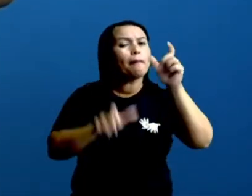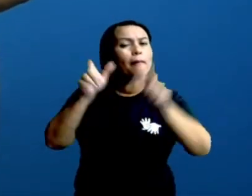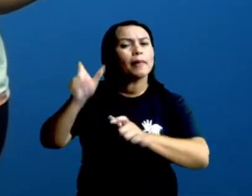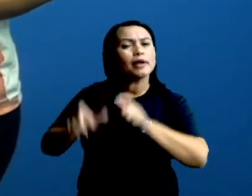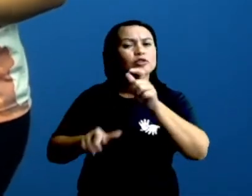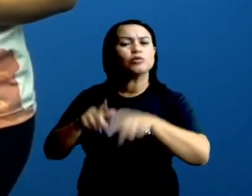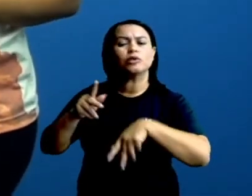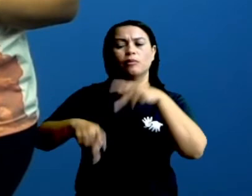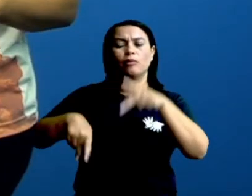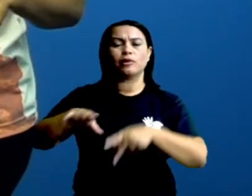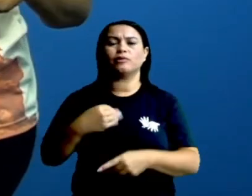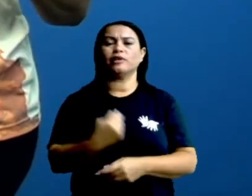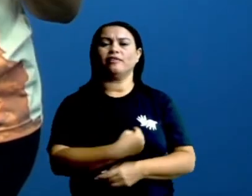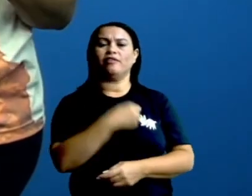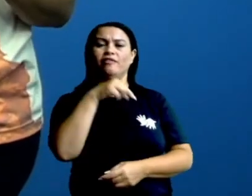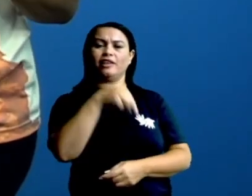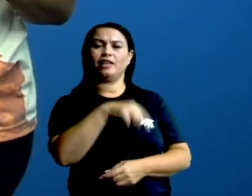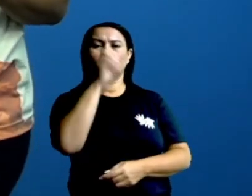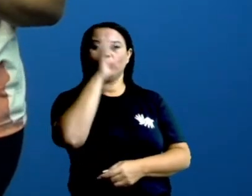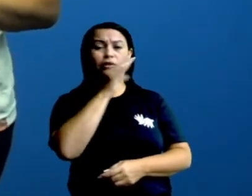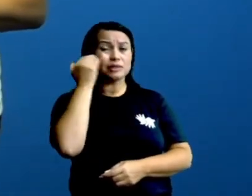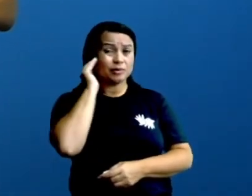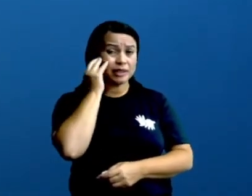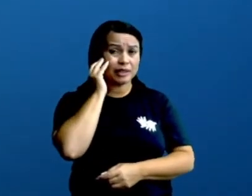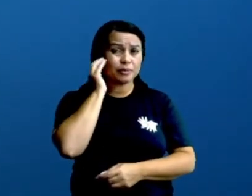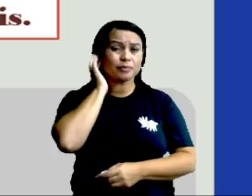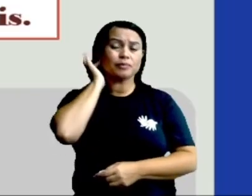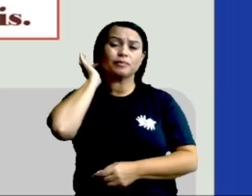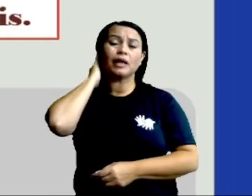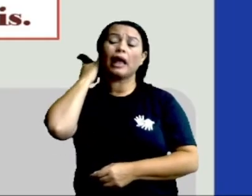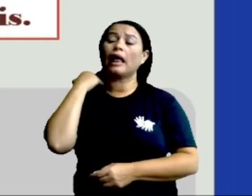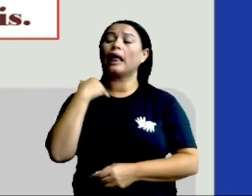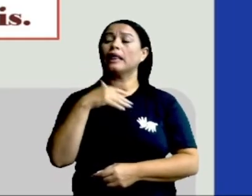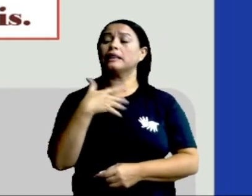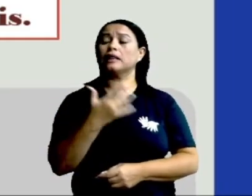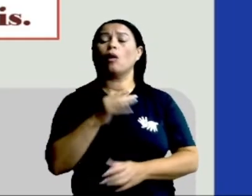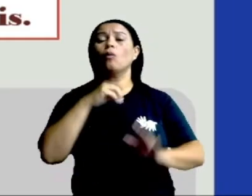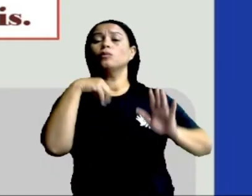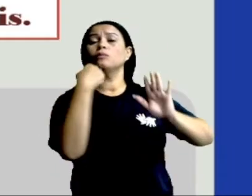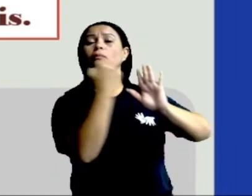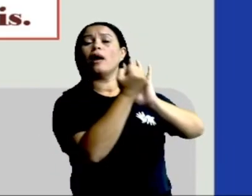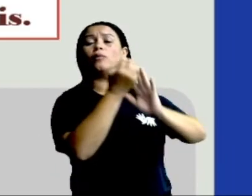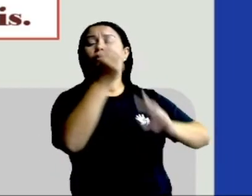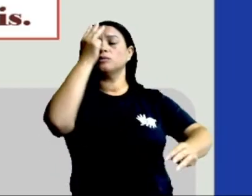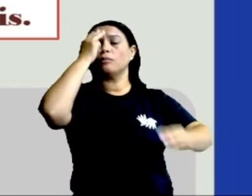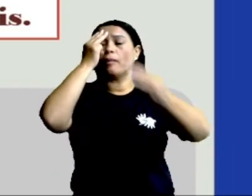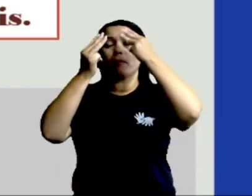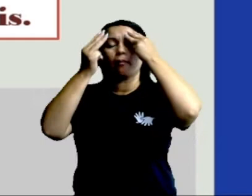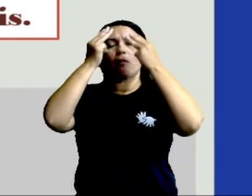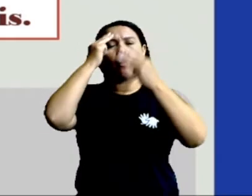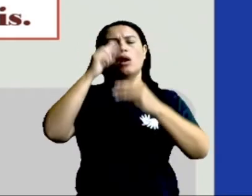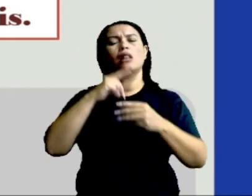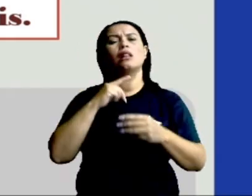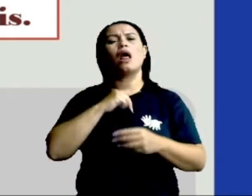que vive nesse país. Tá entendendo, pessoal? Então, os marcos de memória, no